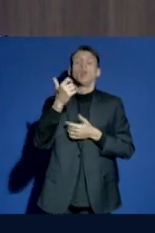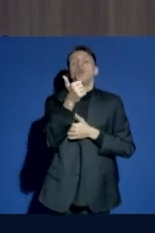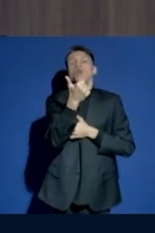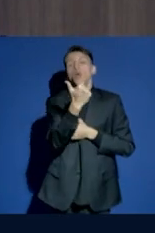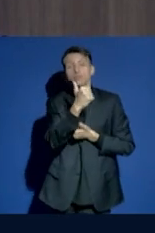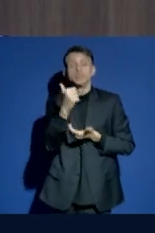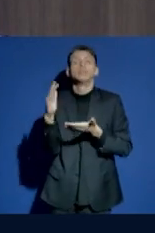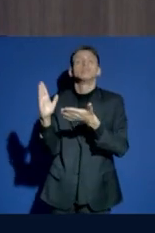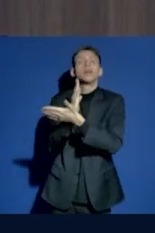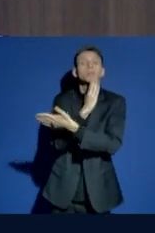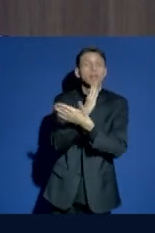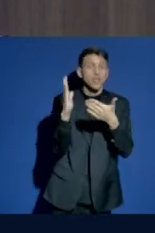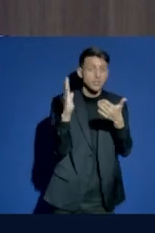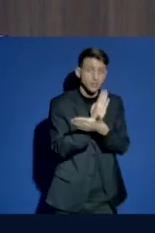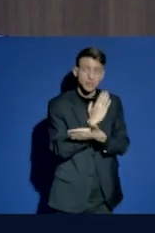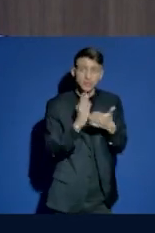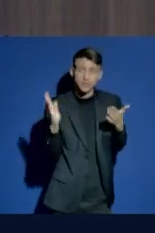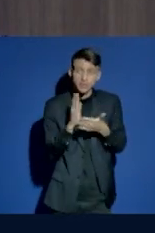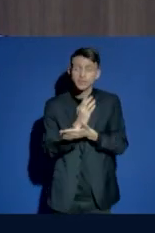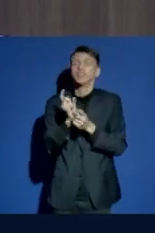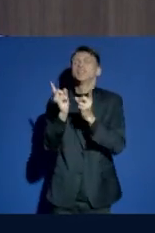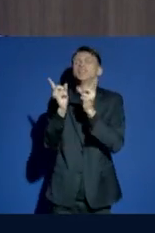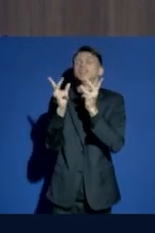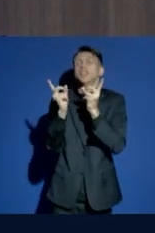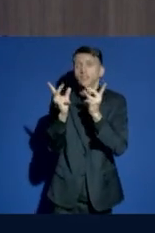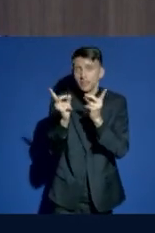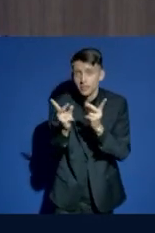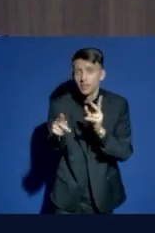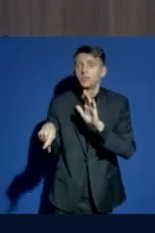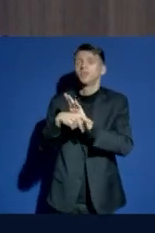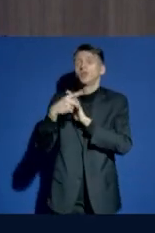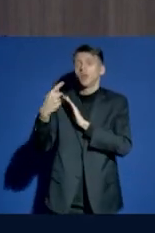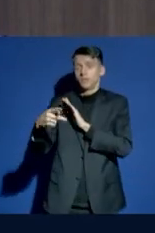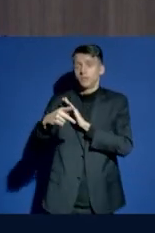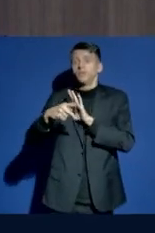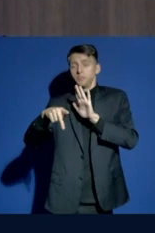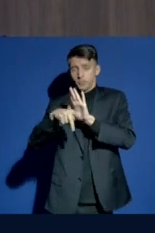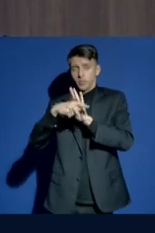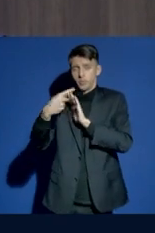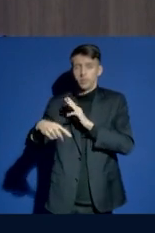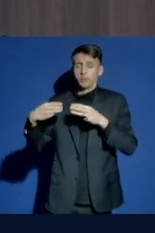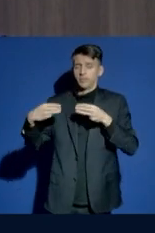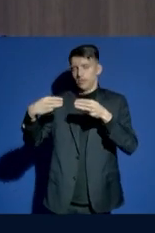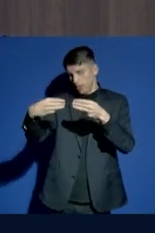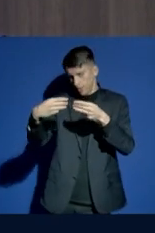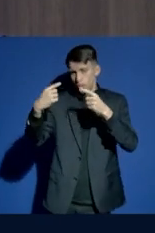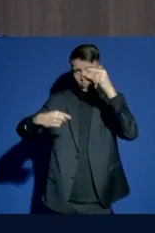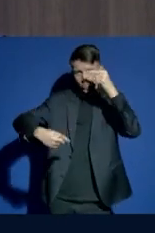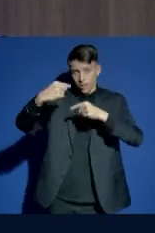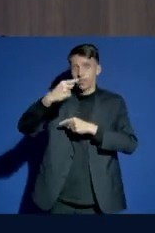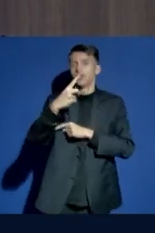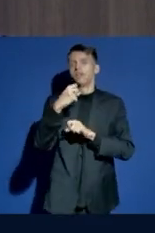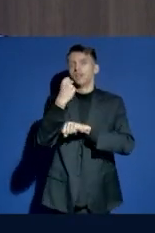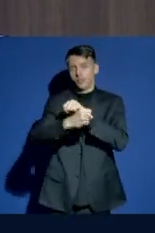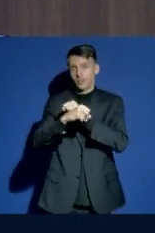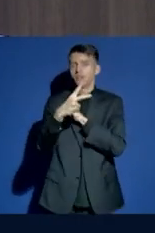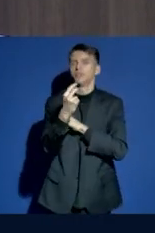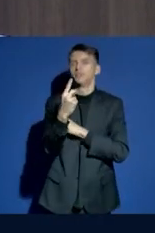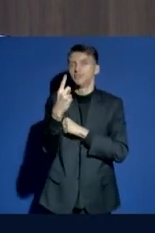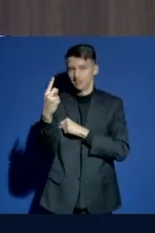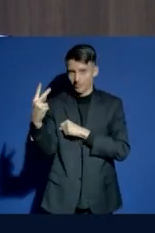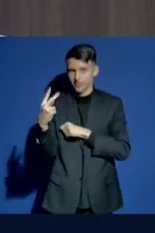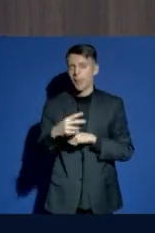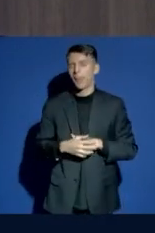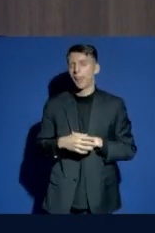blocos que foram leiloados sobre a ége de uma portaria interministerial de 2012 da ministra de meio ambiente